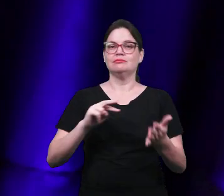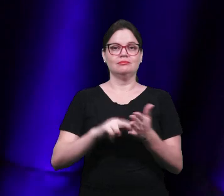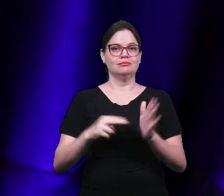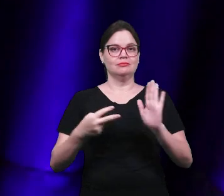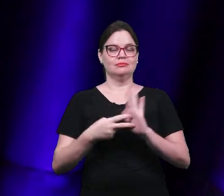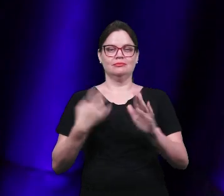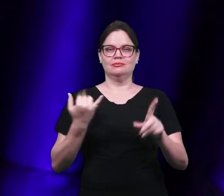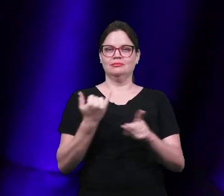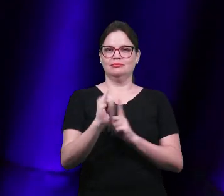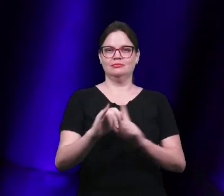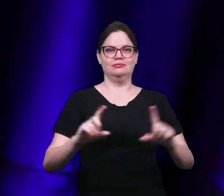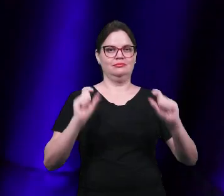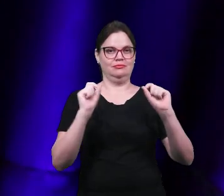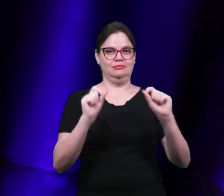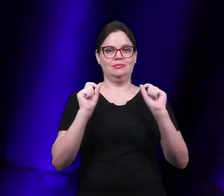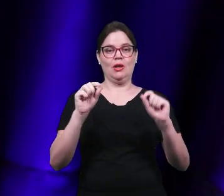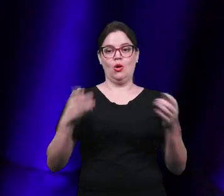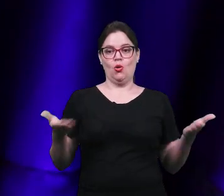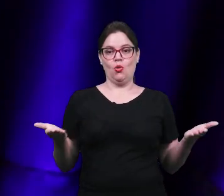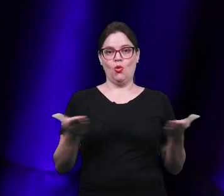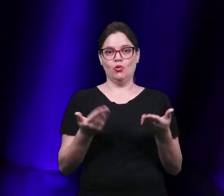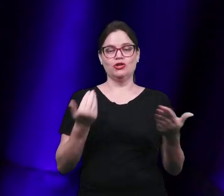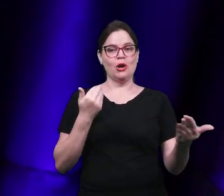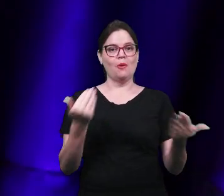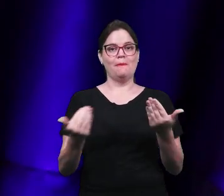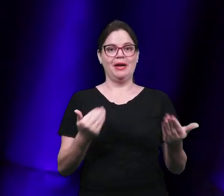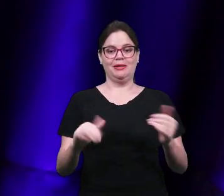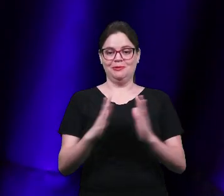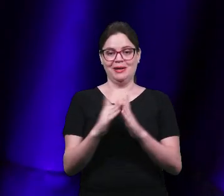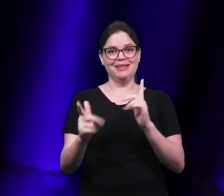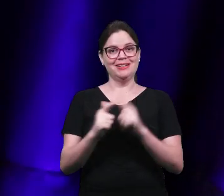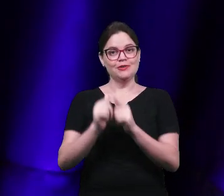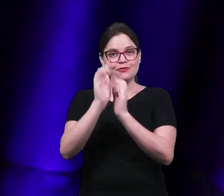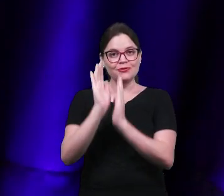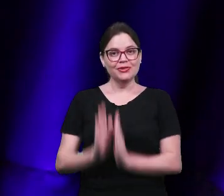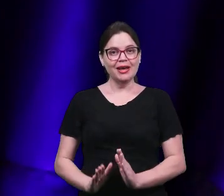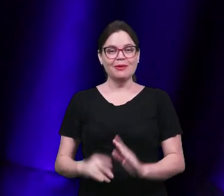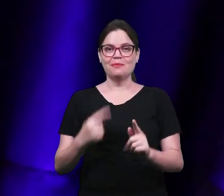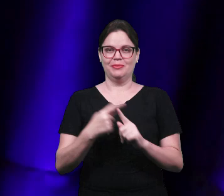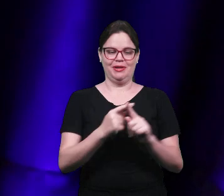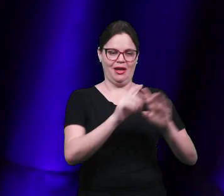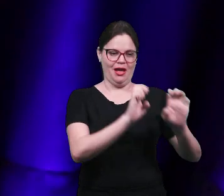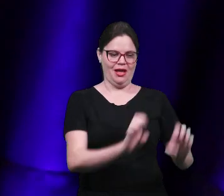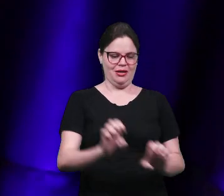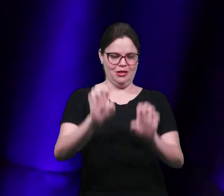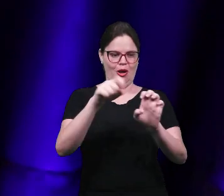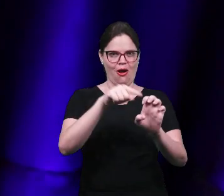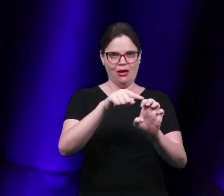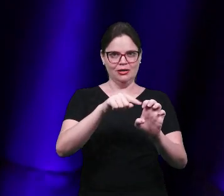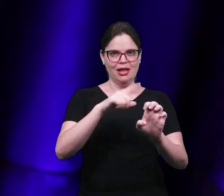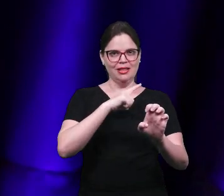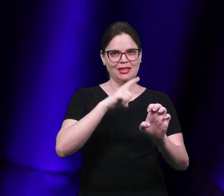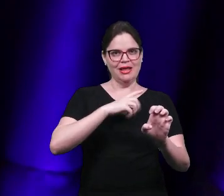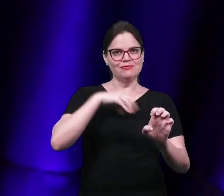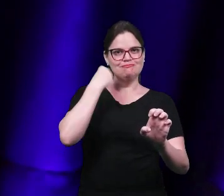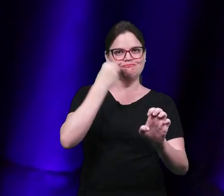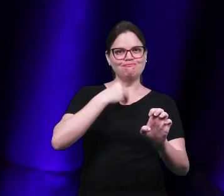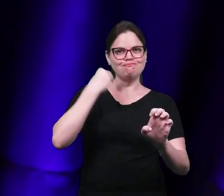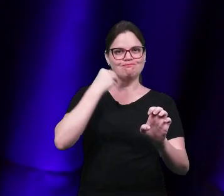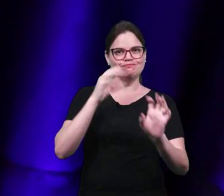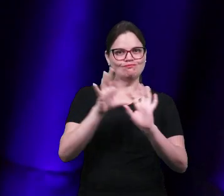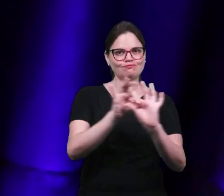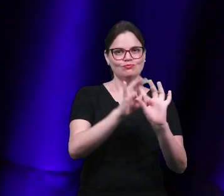história da igreja hoje. Porque assim como Enoque, a igreja ela anda com Deus. Ela